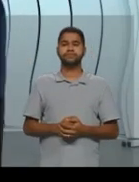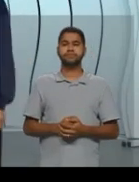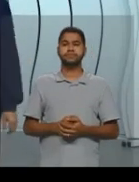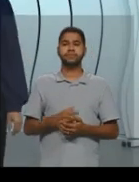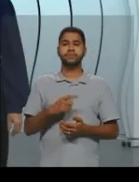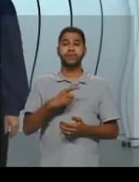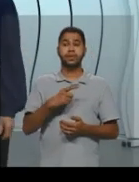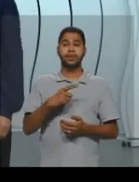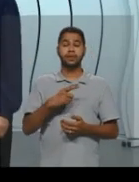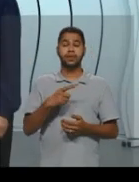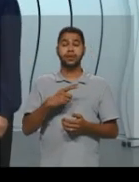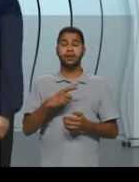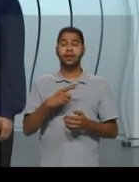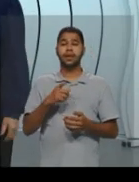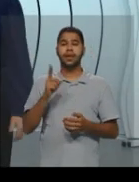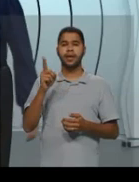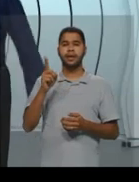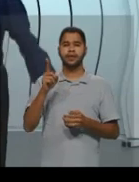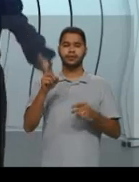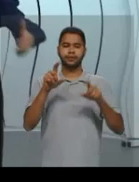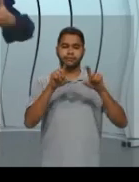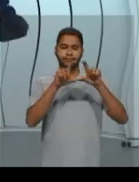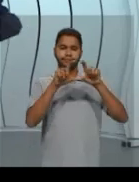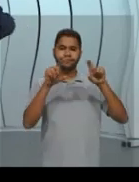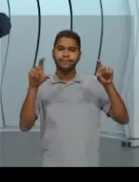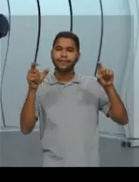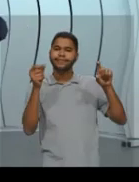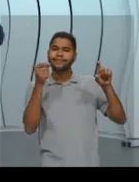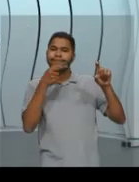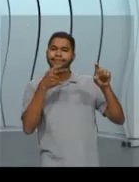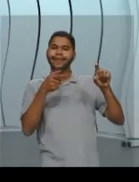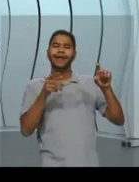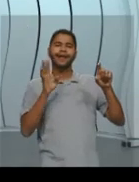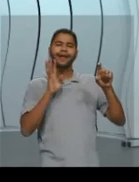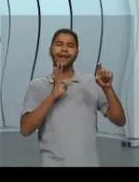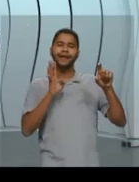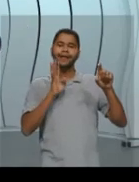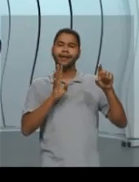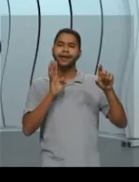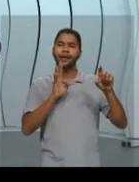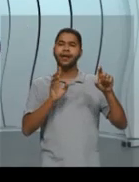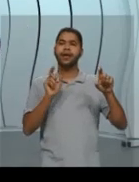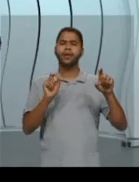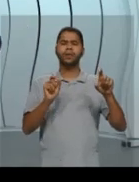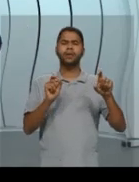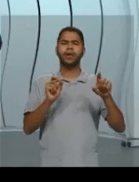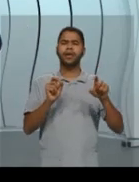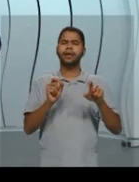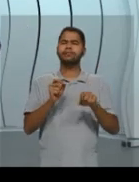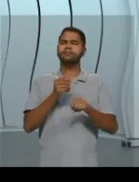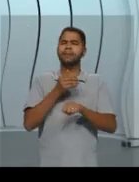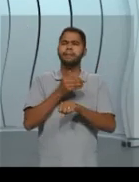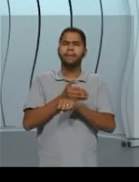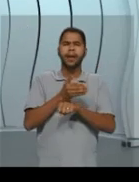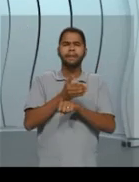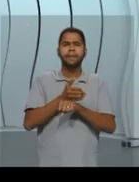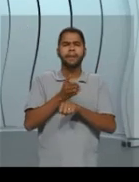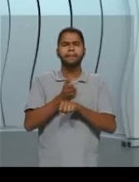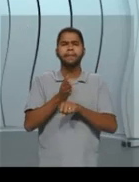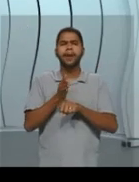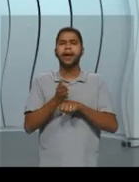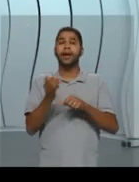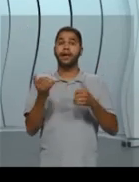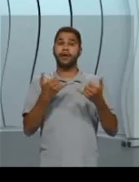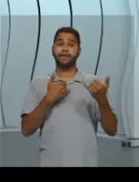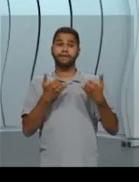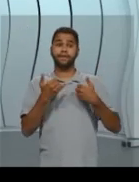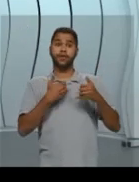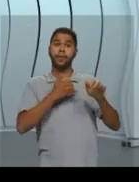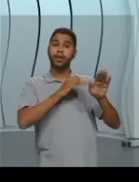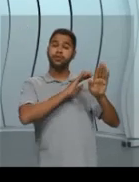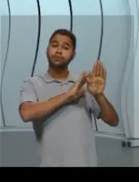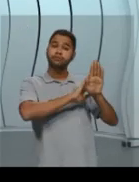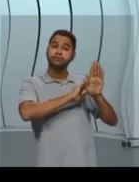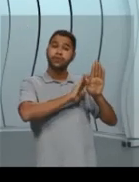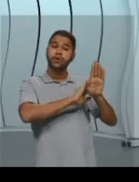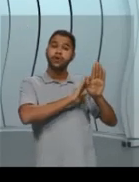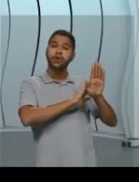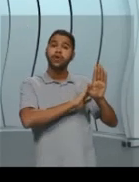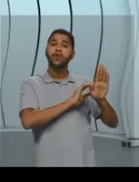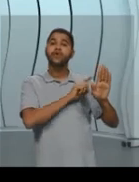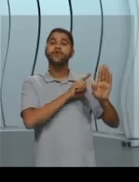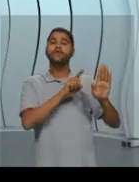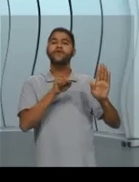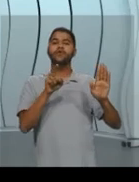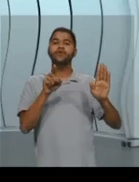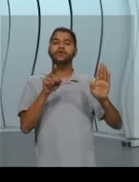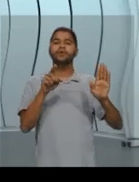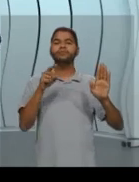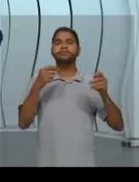charge muito legal, né? Então, a todo momento, nas informações implícitas, você precisa fazer